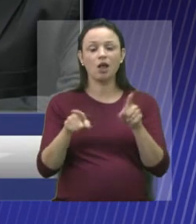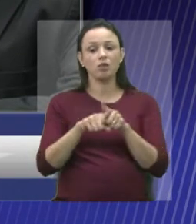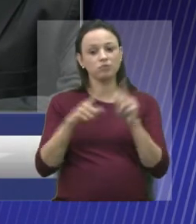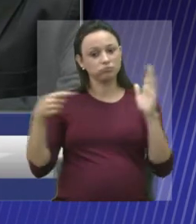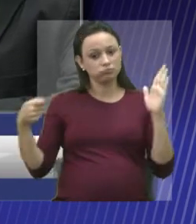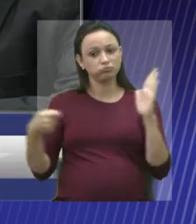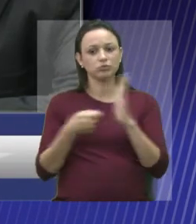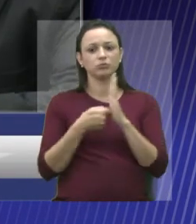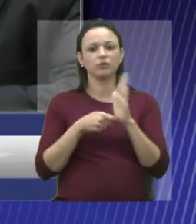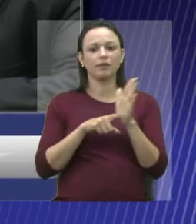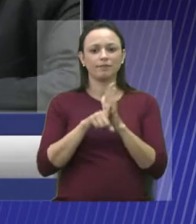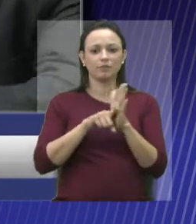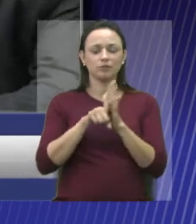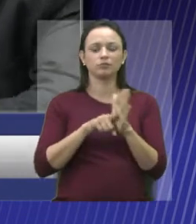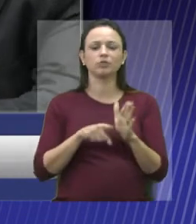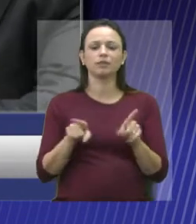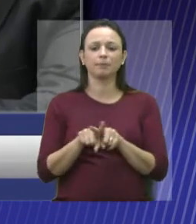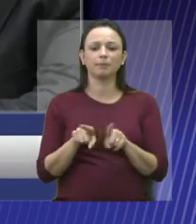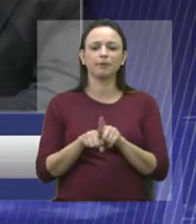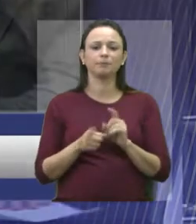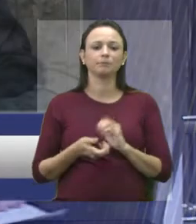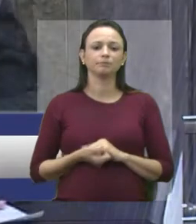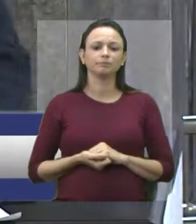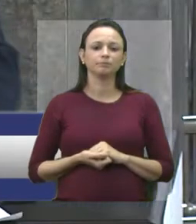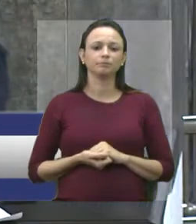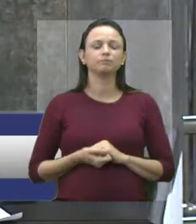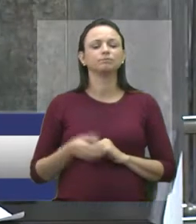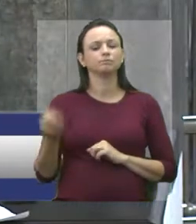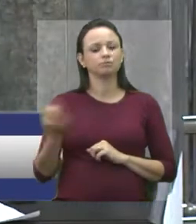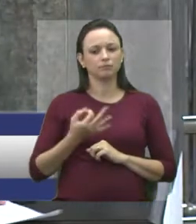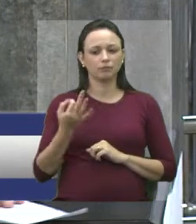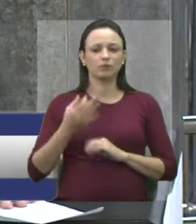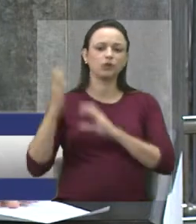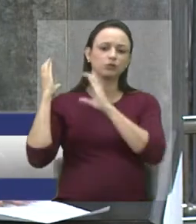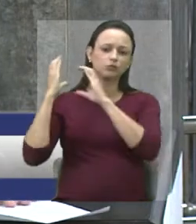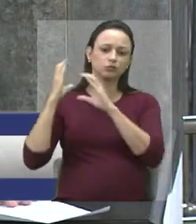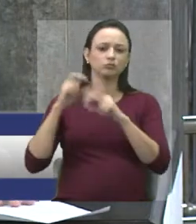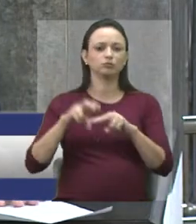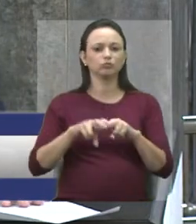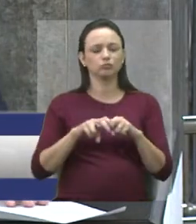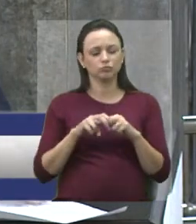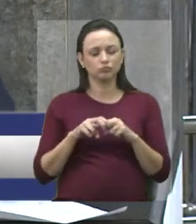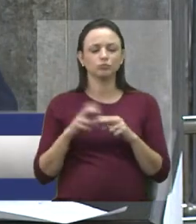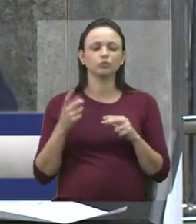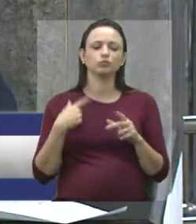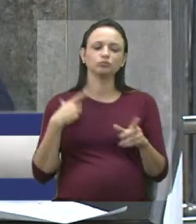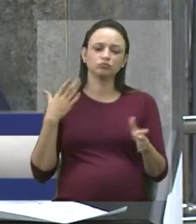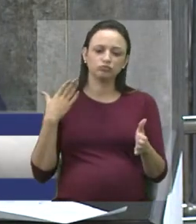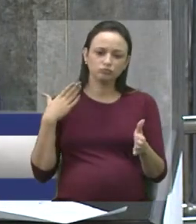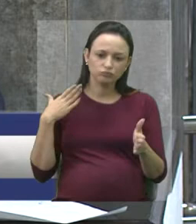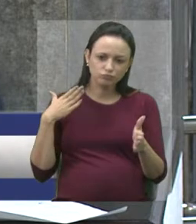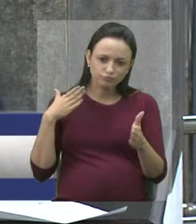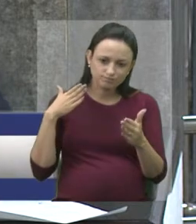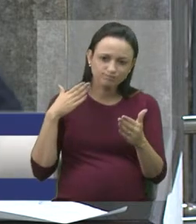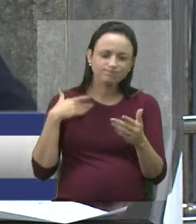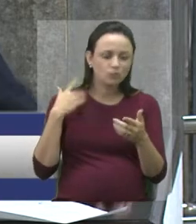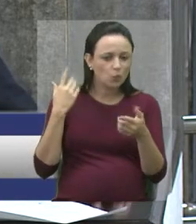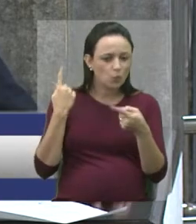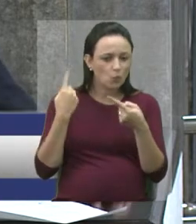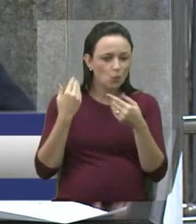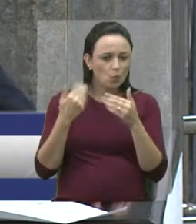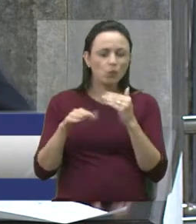investigar. Obrigado pela parte. Perfeito, Tito. Por isso que nós estamos indo em contra a esse